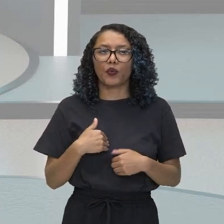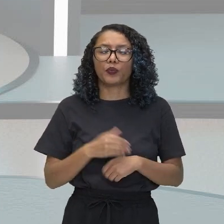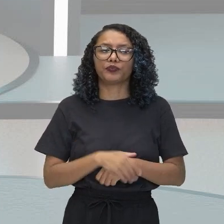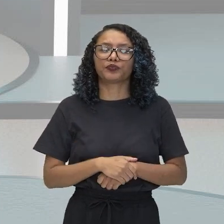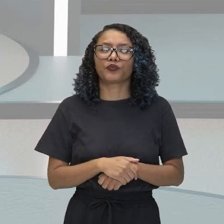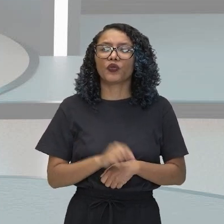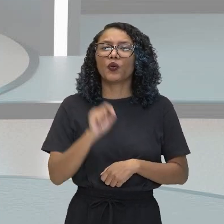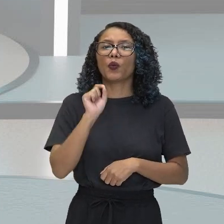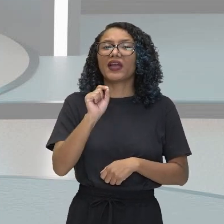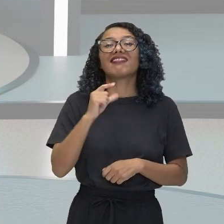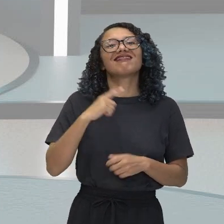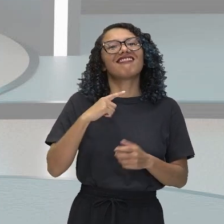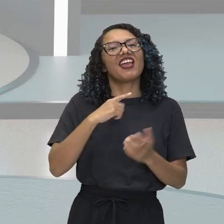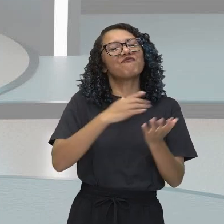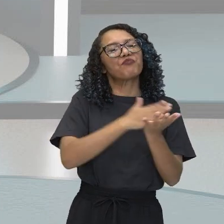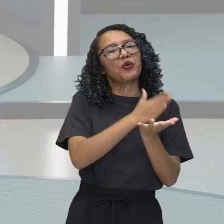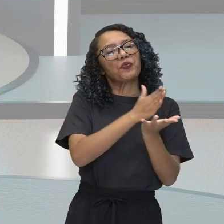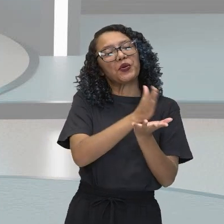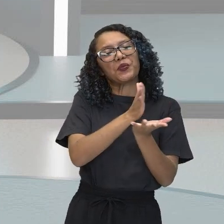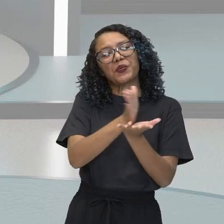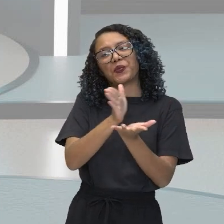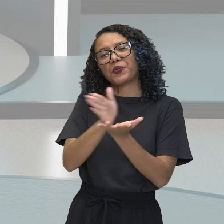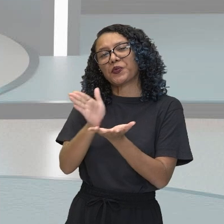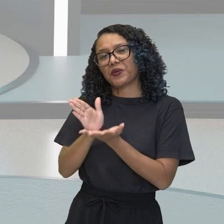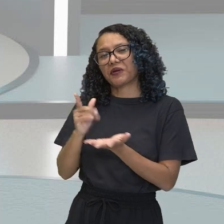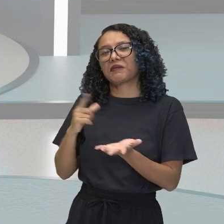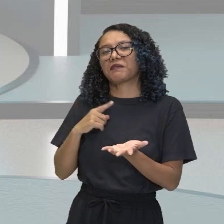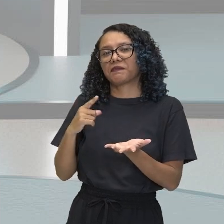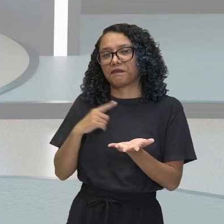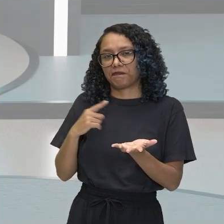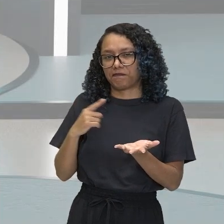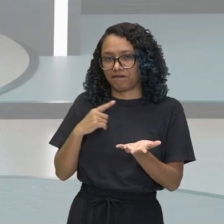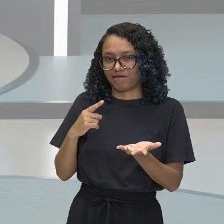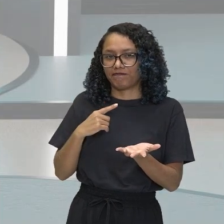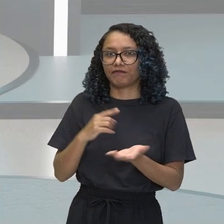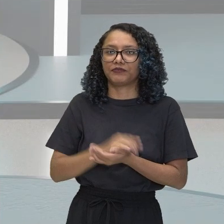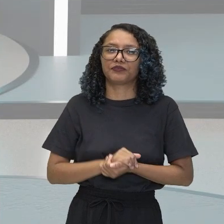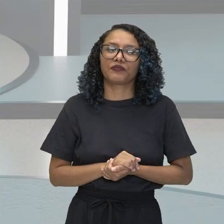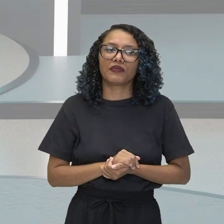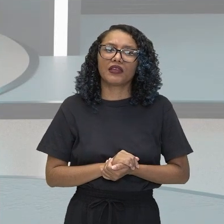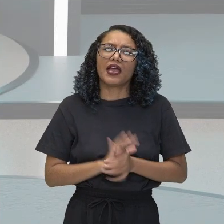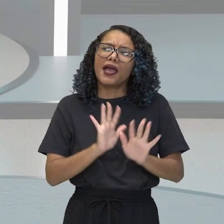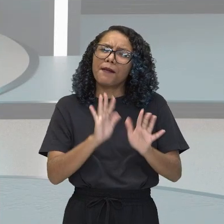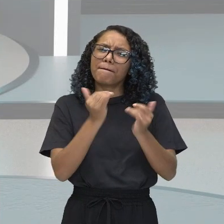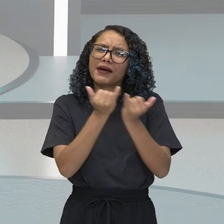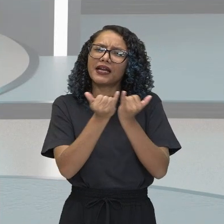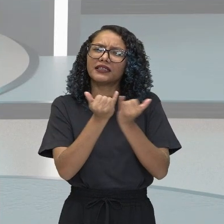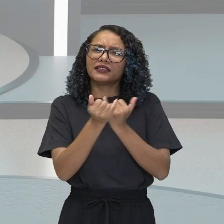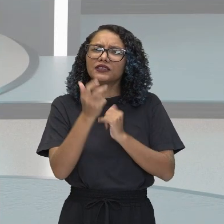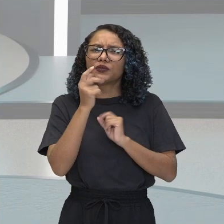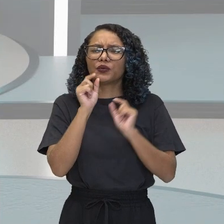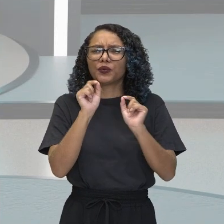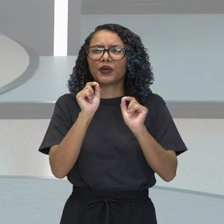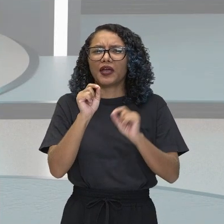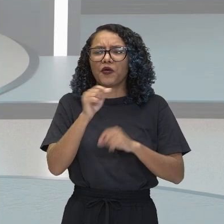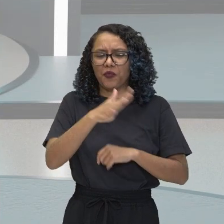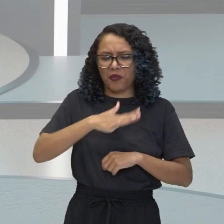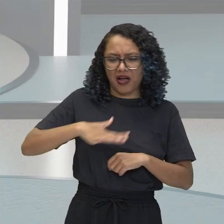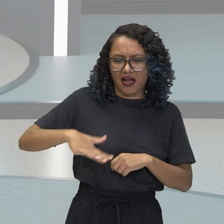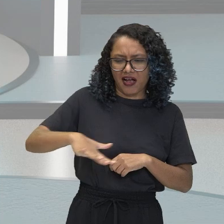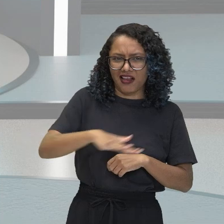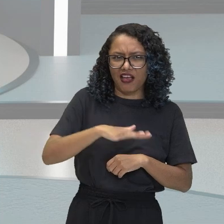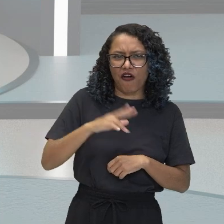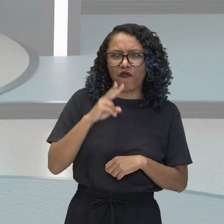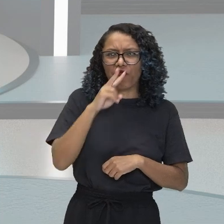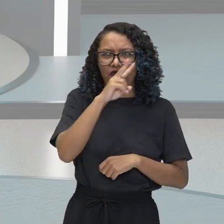pouco. Ou seja, o corpo, ele é similar a um campo de força, em